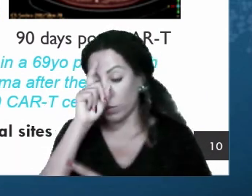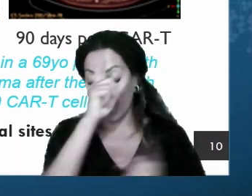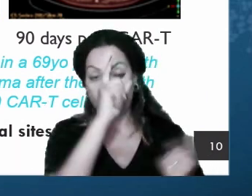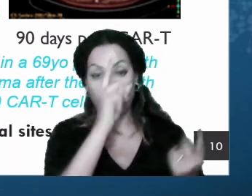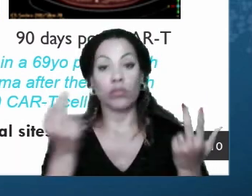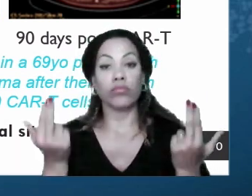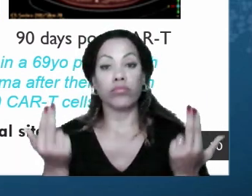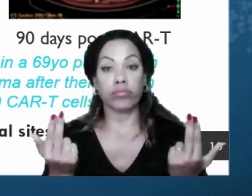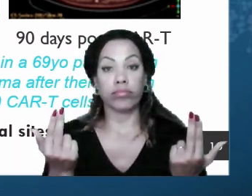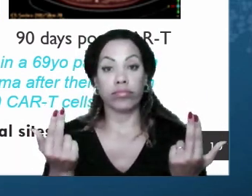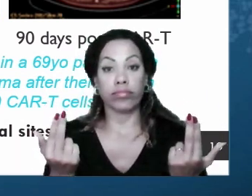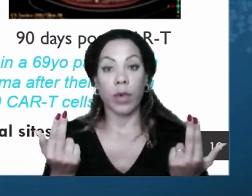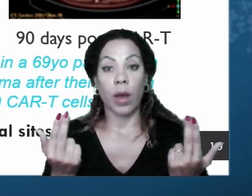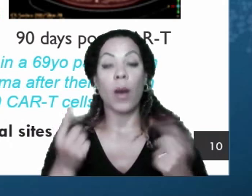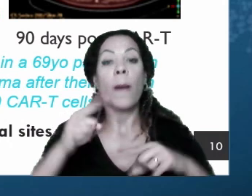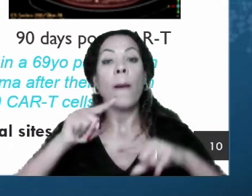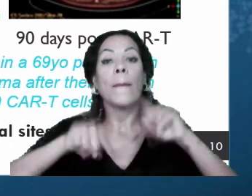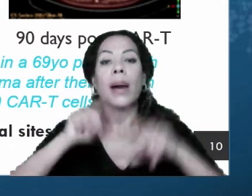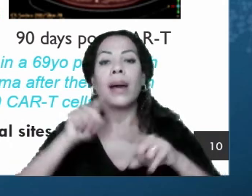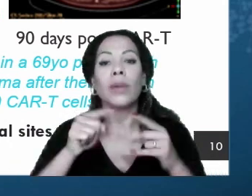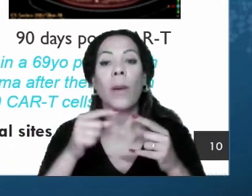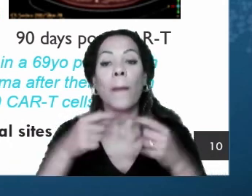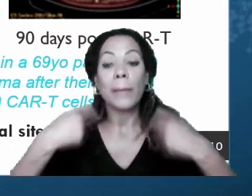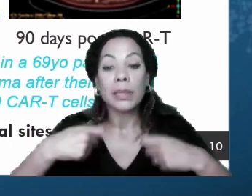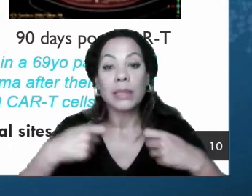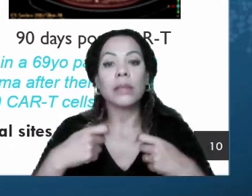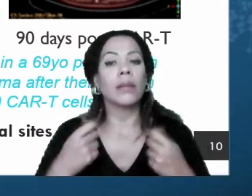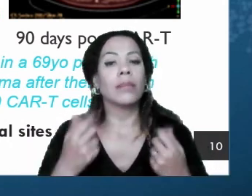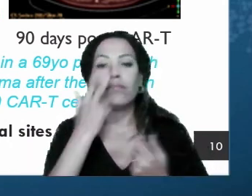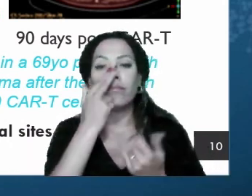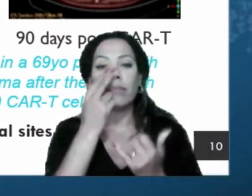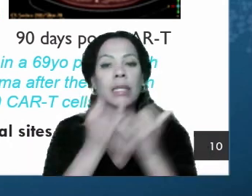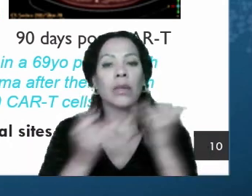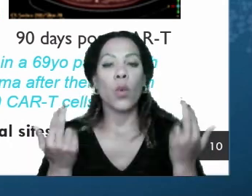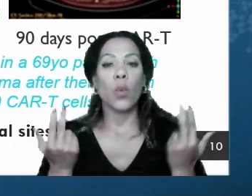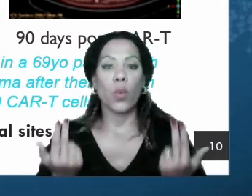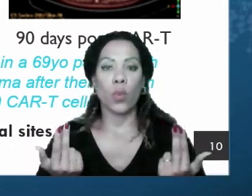os produtos eram muito semelhantes. Você vê aqui